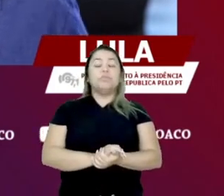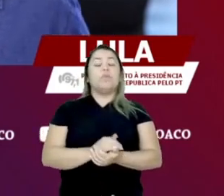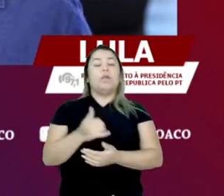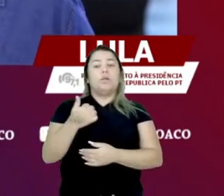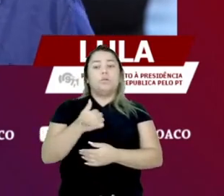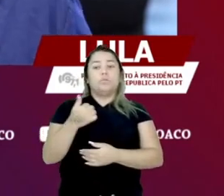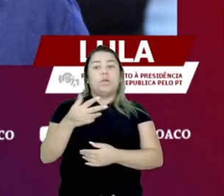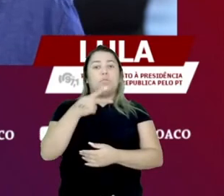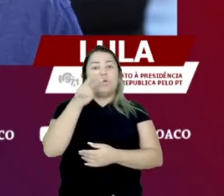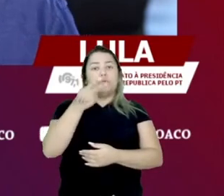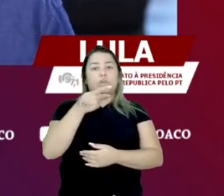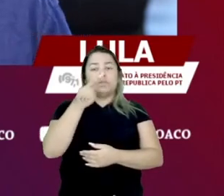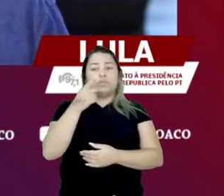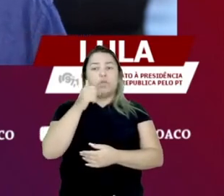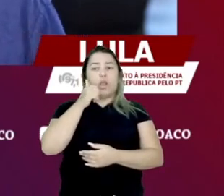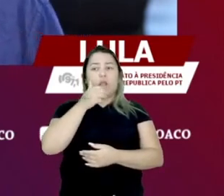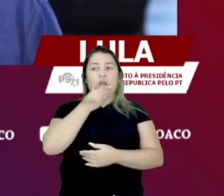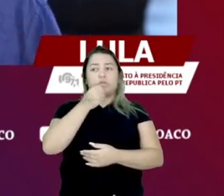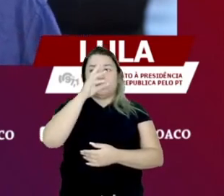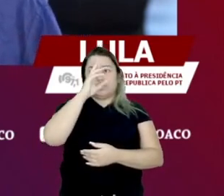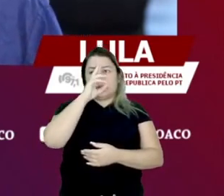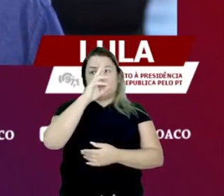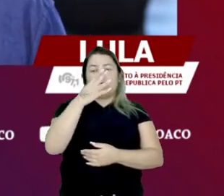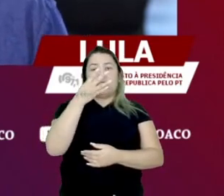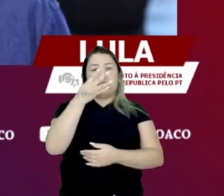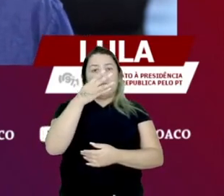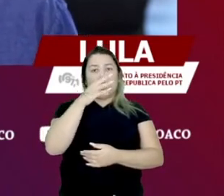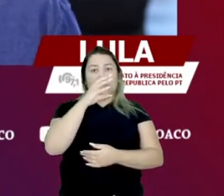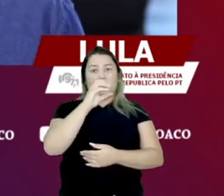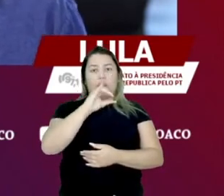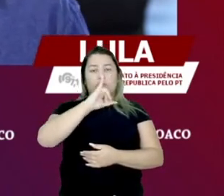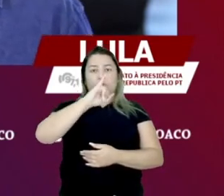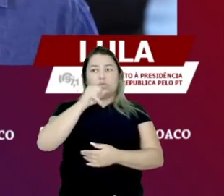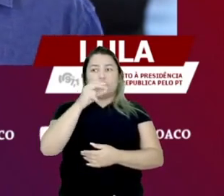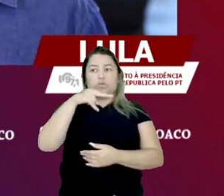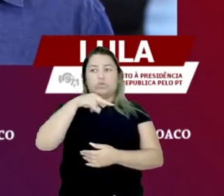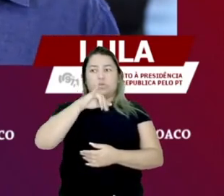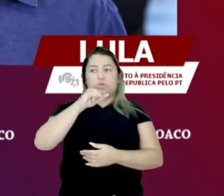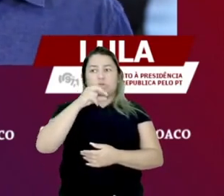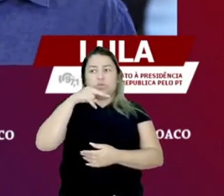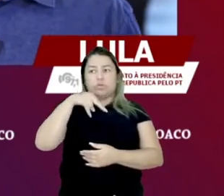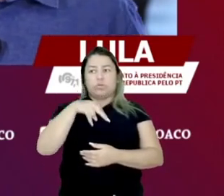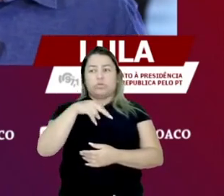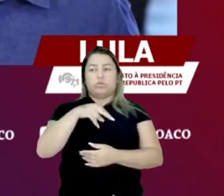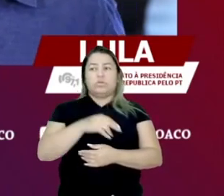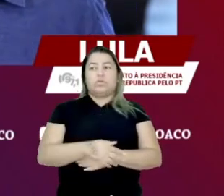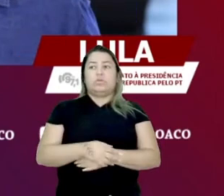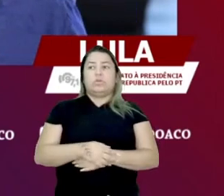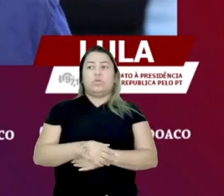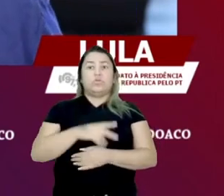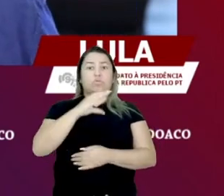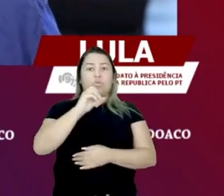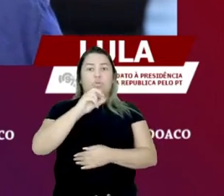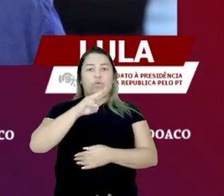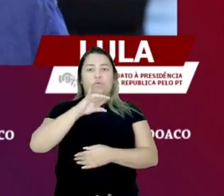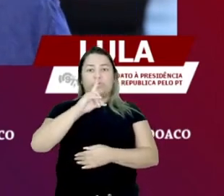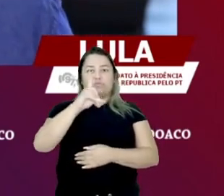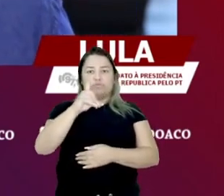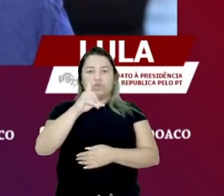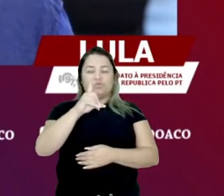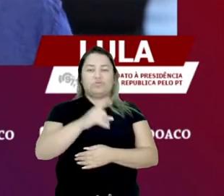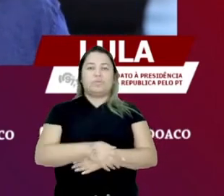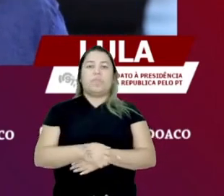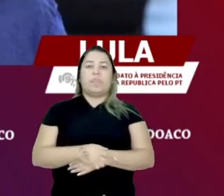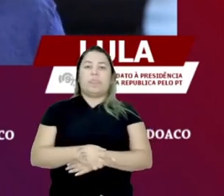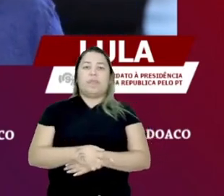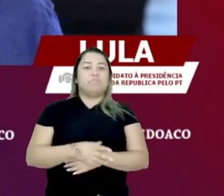eu não sei quando foi que eu peguei, mas amanhã eu vou fazer um novo exame e eu espero que amanhã eu esteja bem. Espero que amanhã